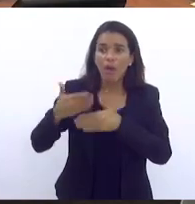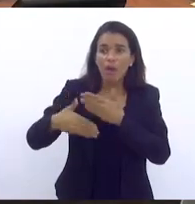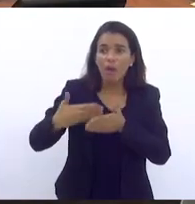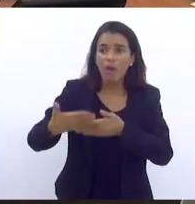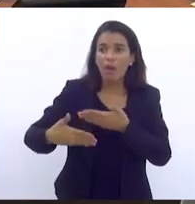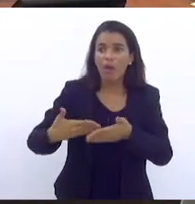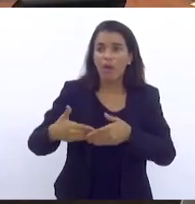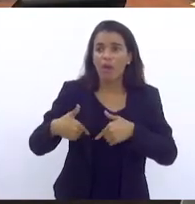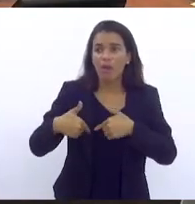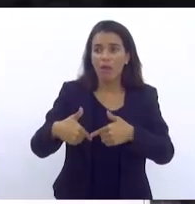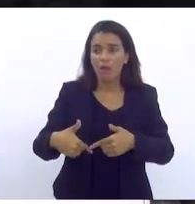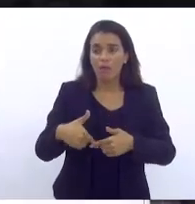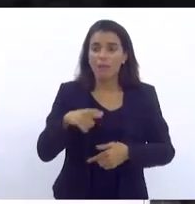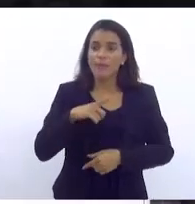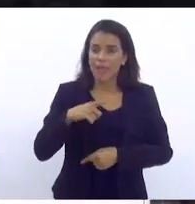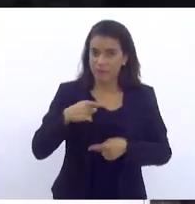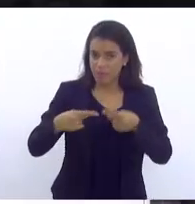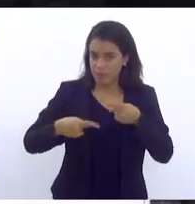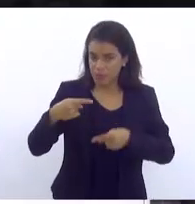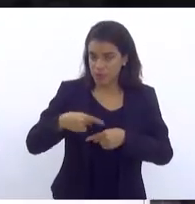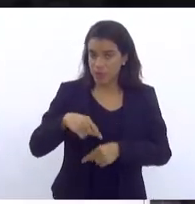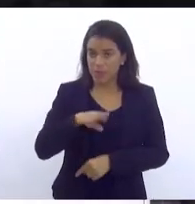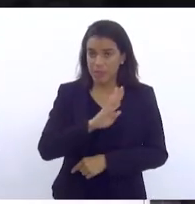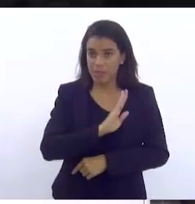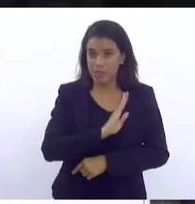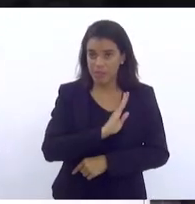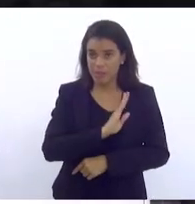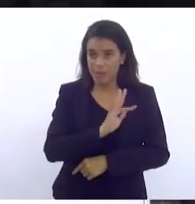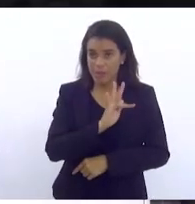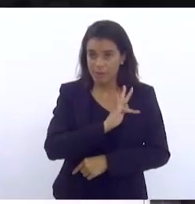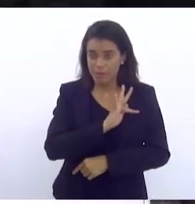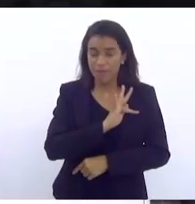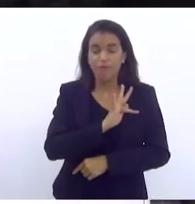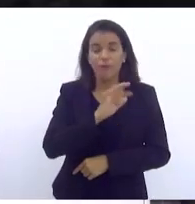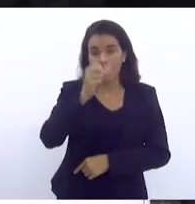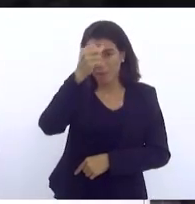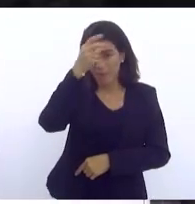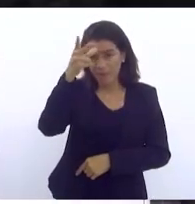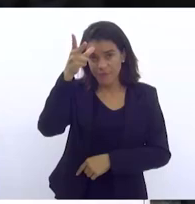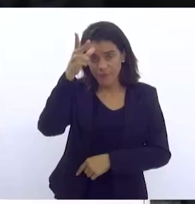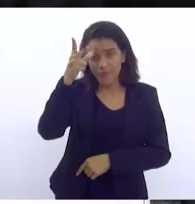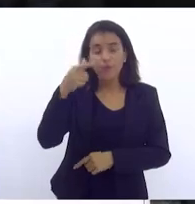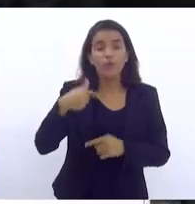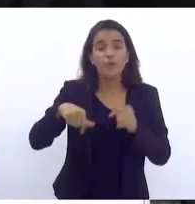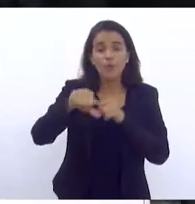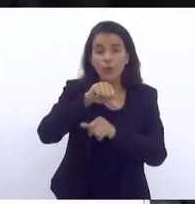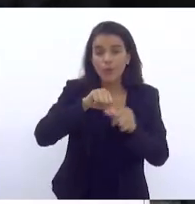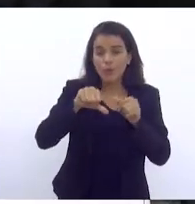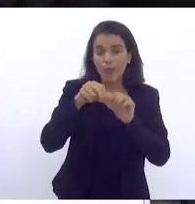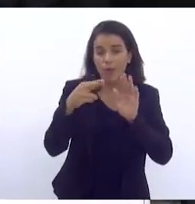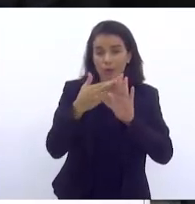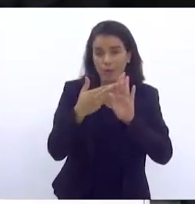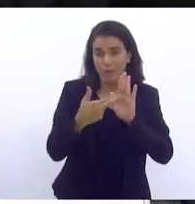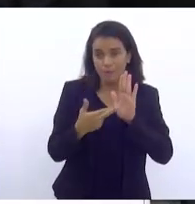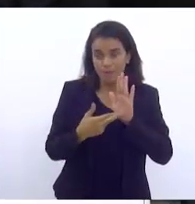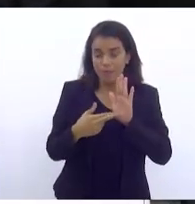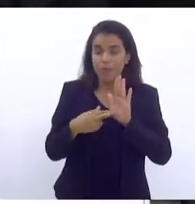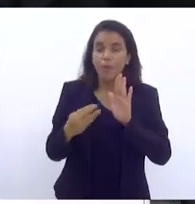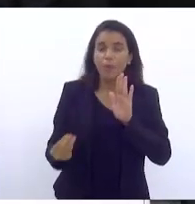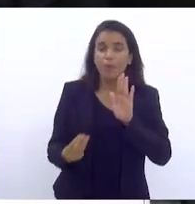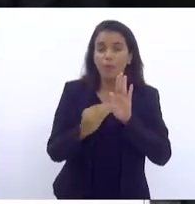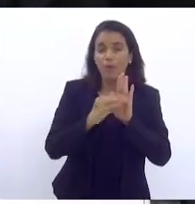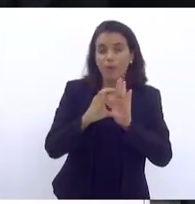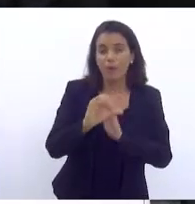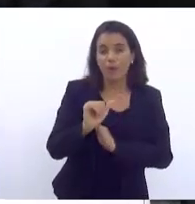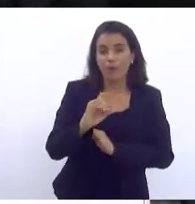historicamente existe uma discussão na baixada com com os prefeitos da Baixada de mudar esse critério incluindo o cade único eles